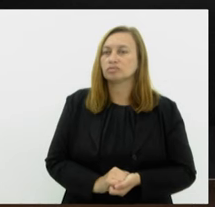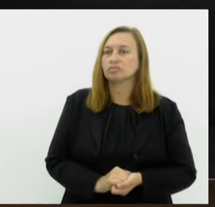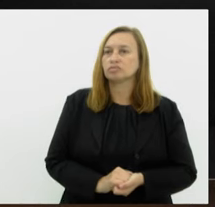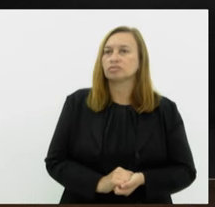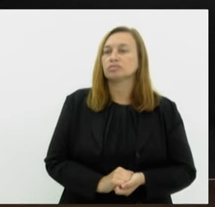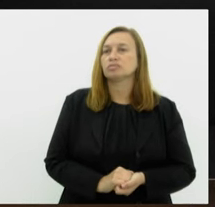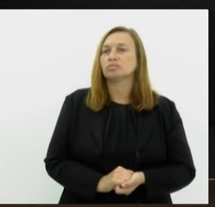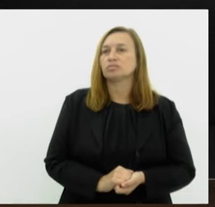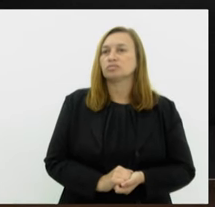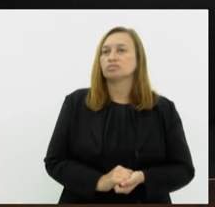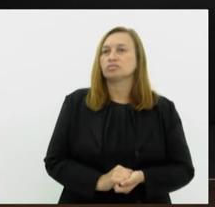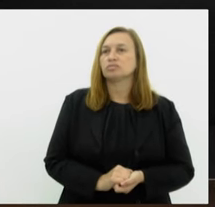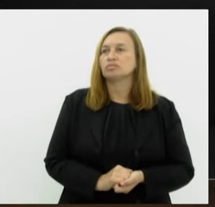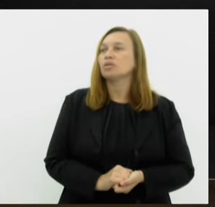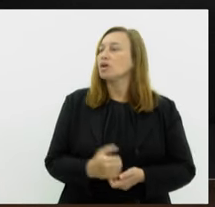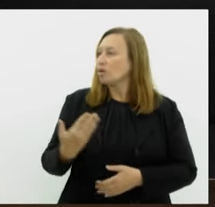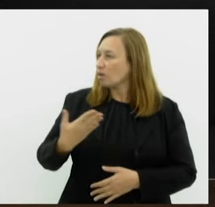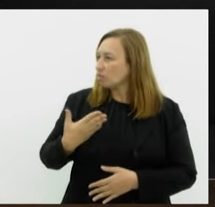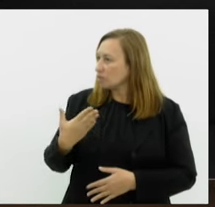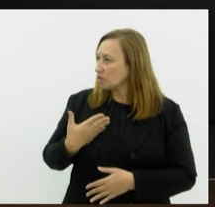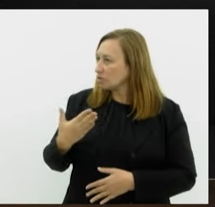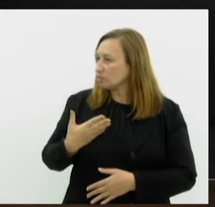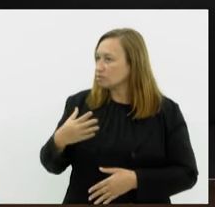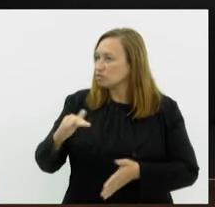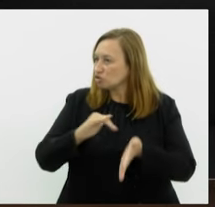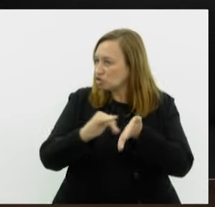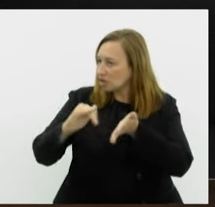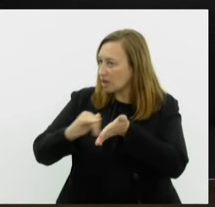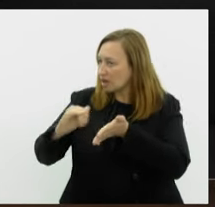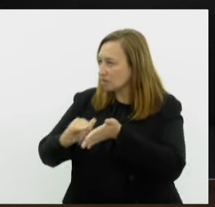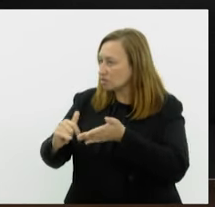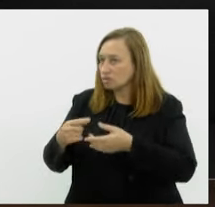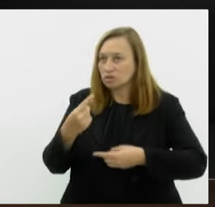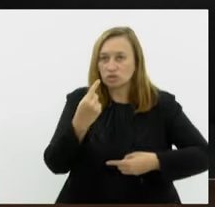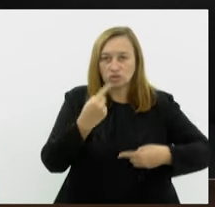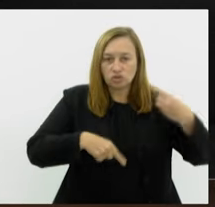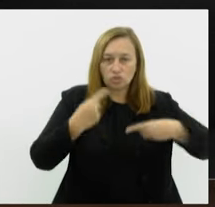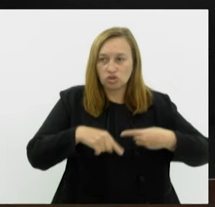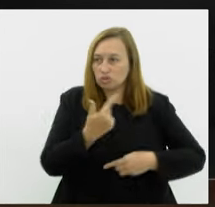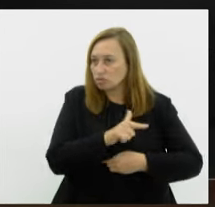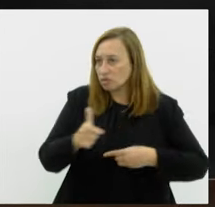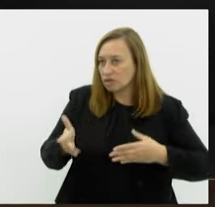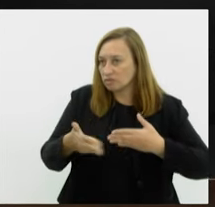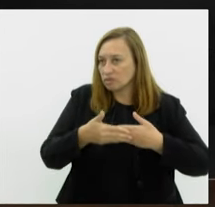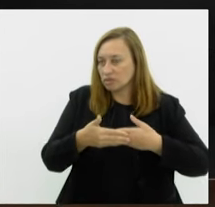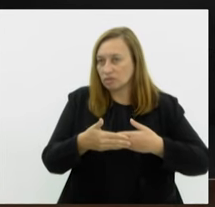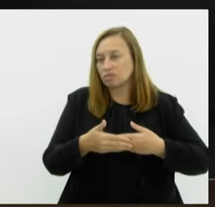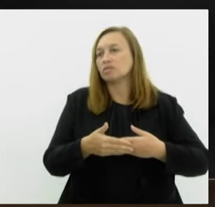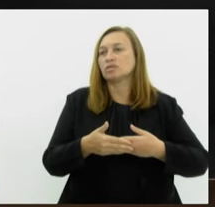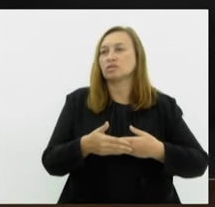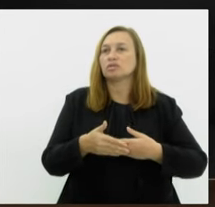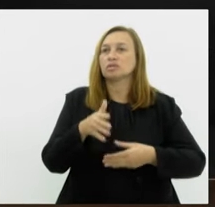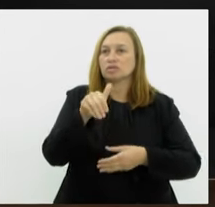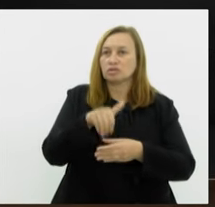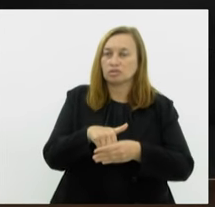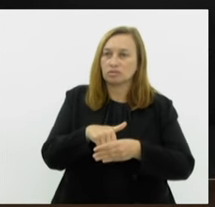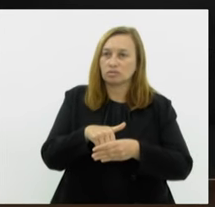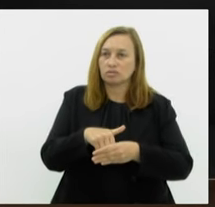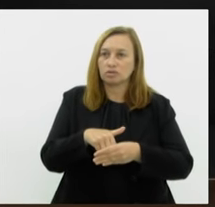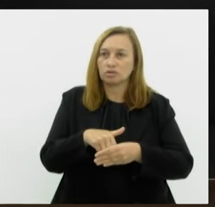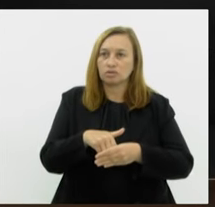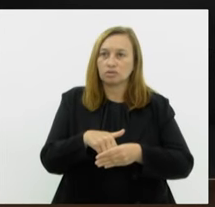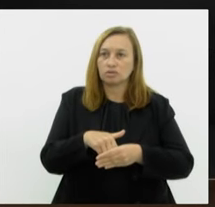que os nobres colegas que emendaram retiraram. Não havendo quem queira discutir, encerrada a discussão. Em